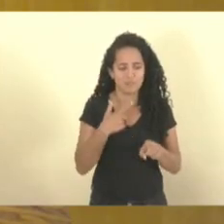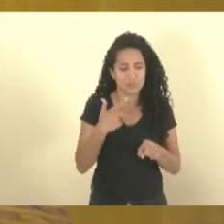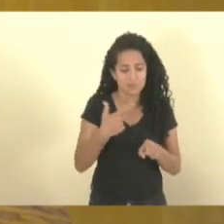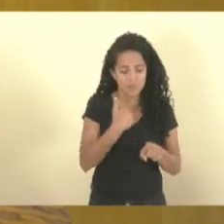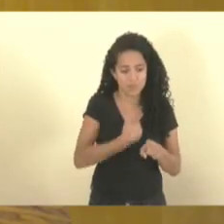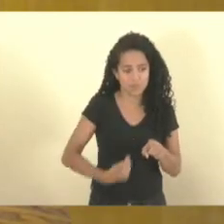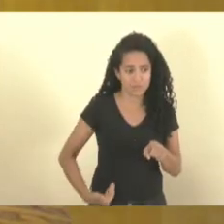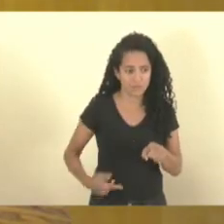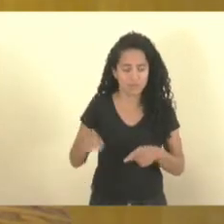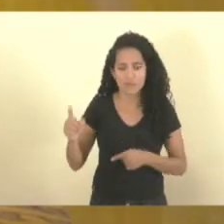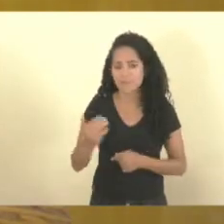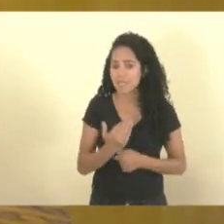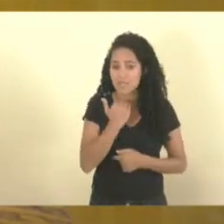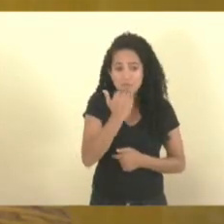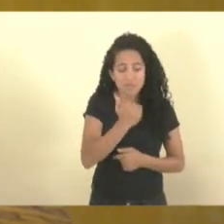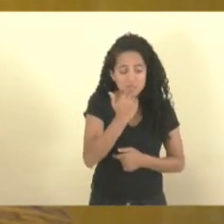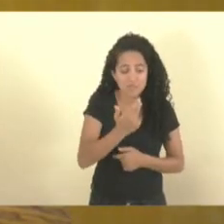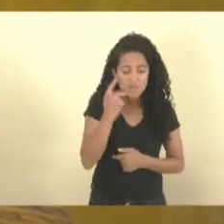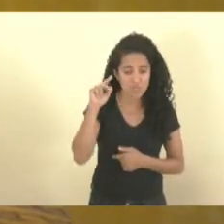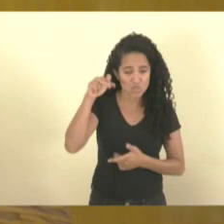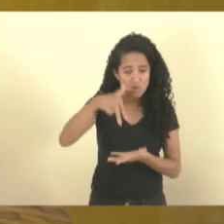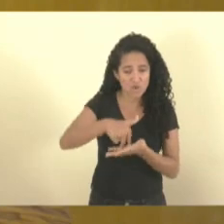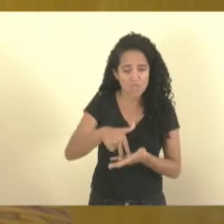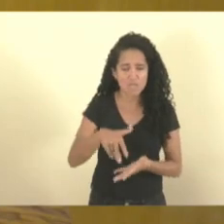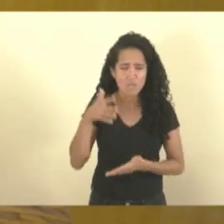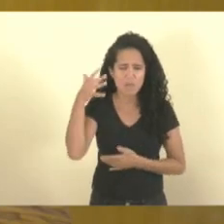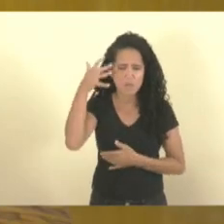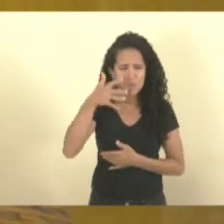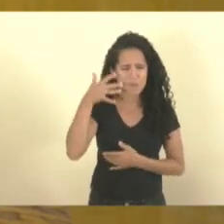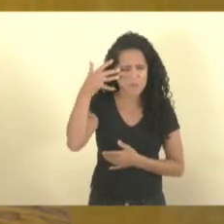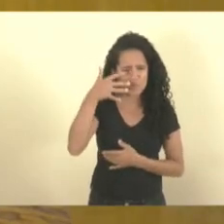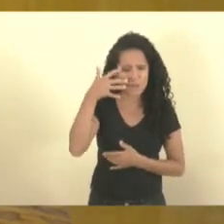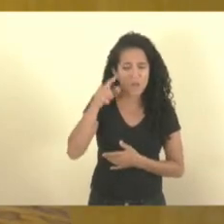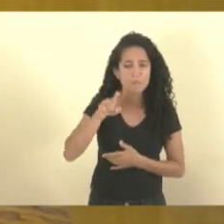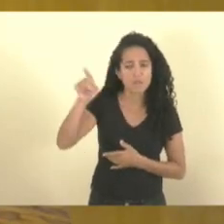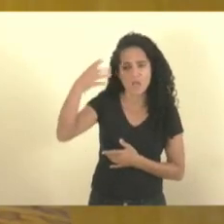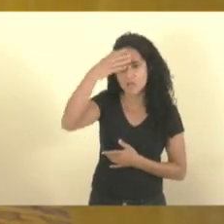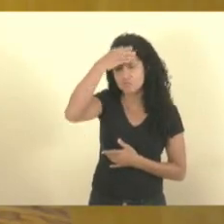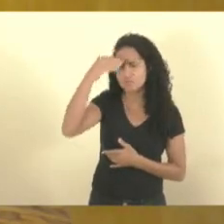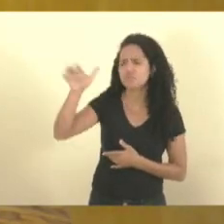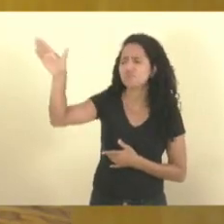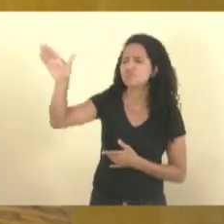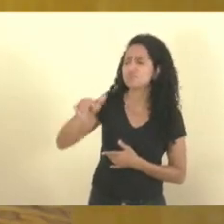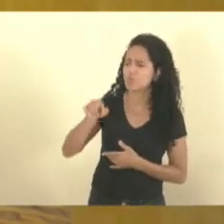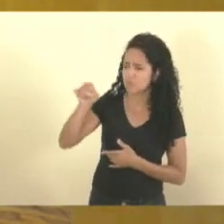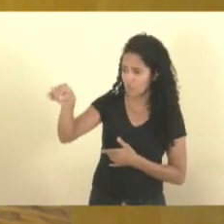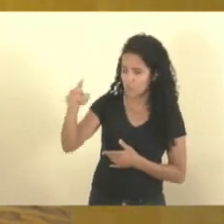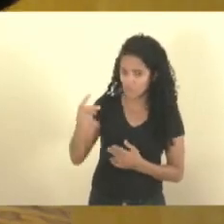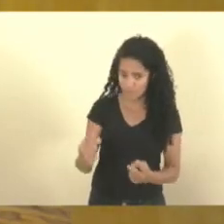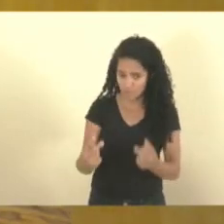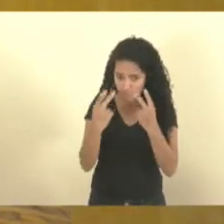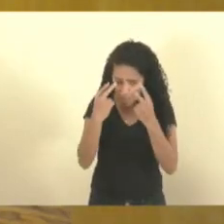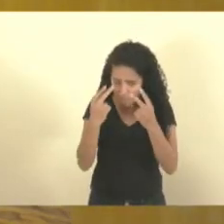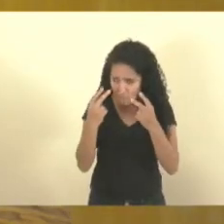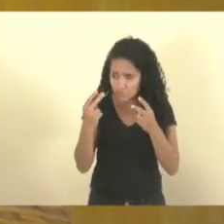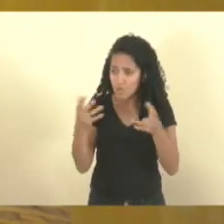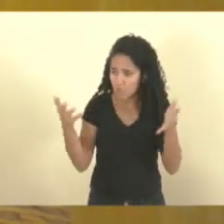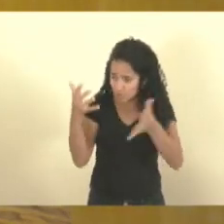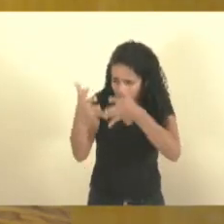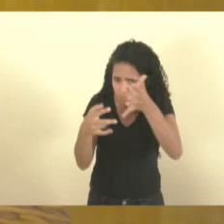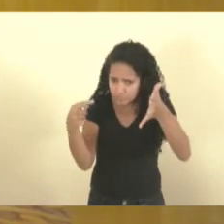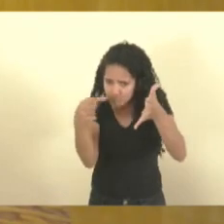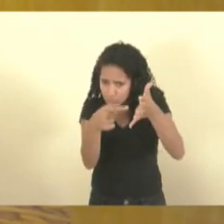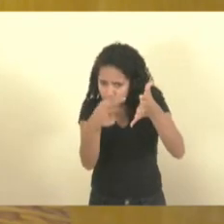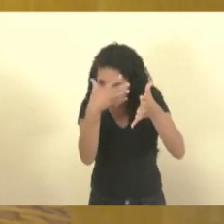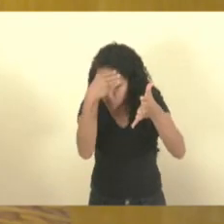porque não adianta falar só aqui, não. Tem que levar lá para o Renato. E Renato, se você estiver ouvindo, já começa a